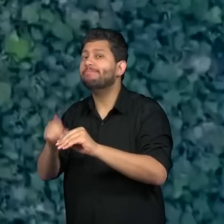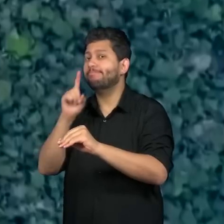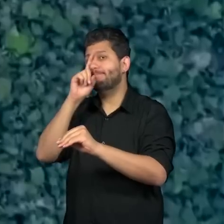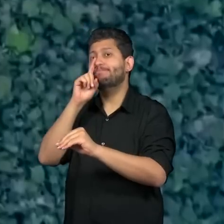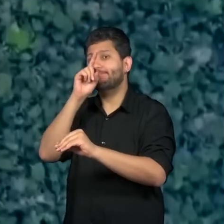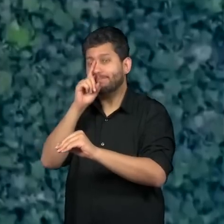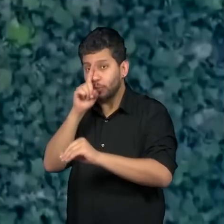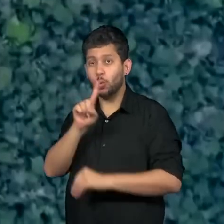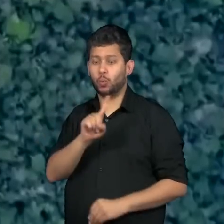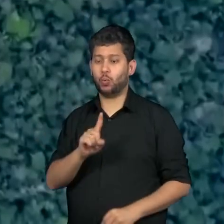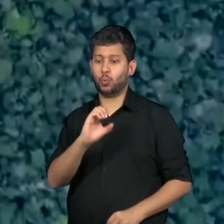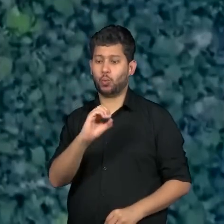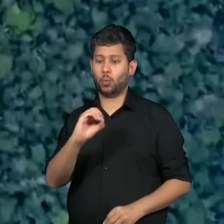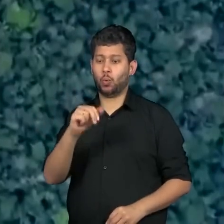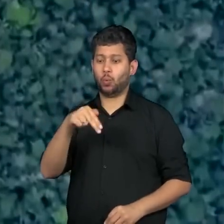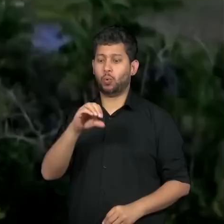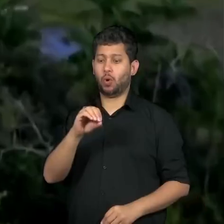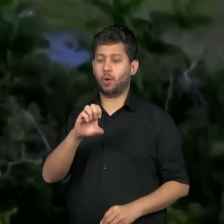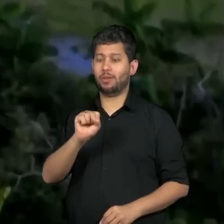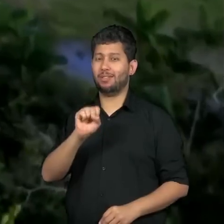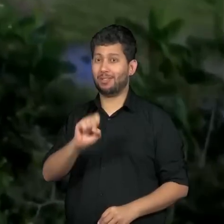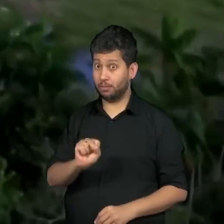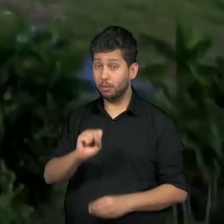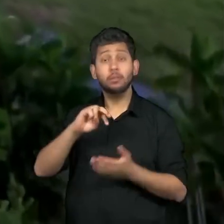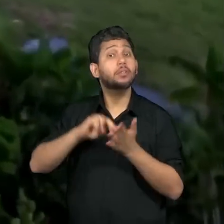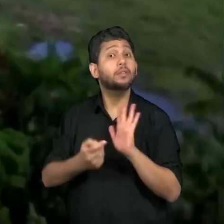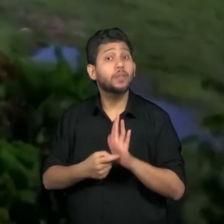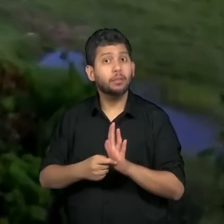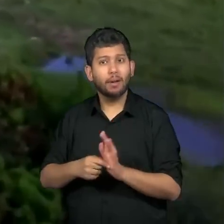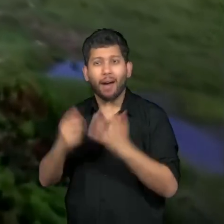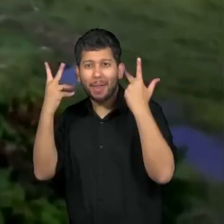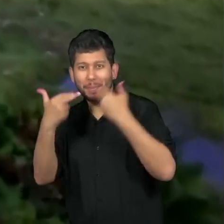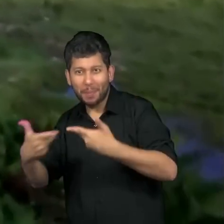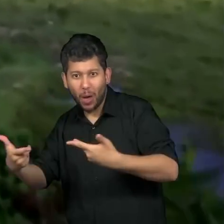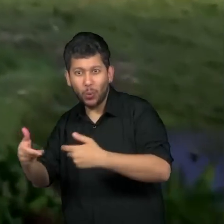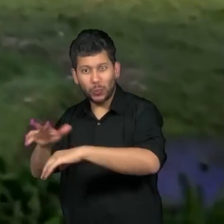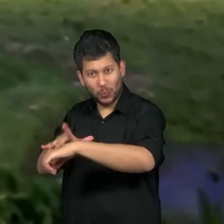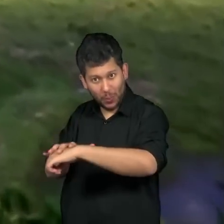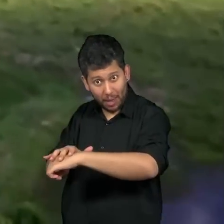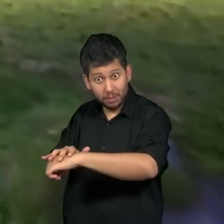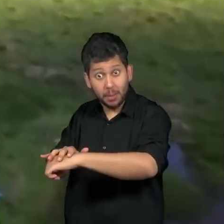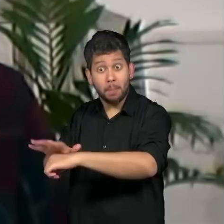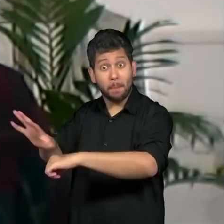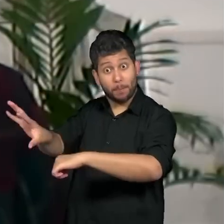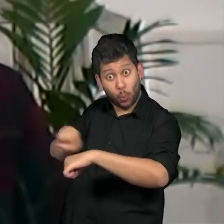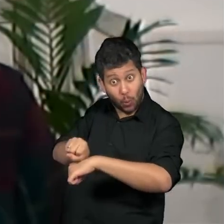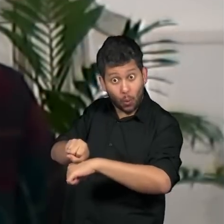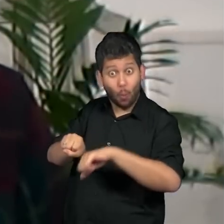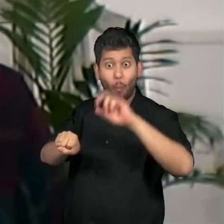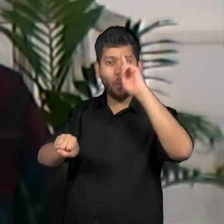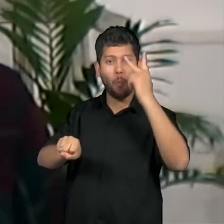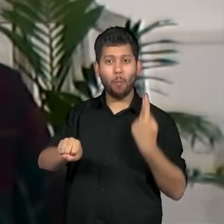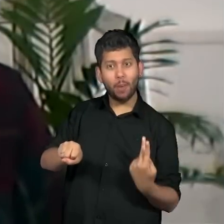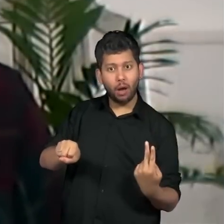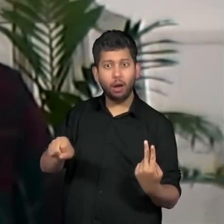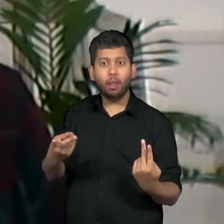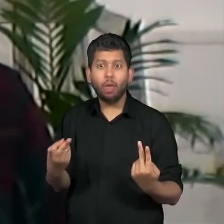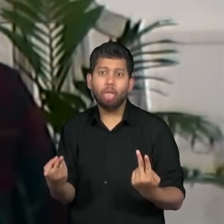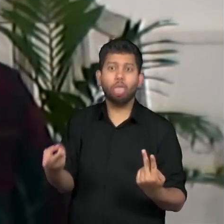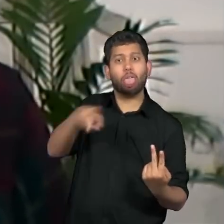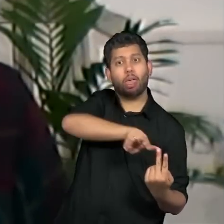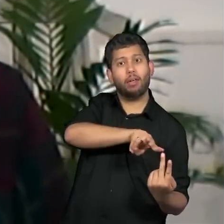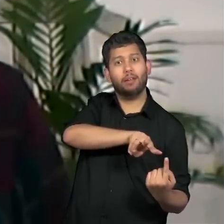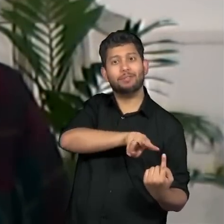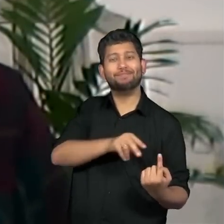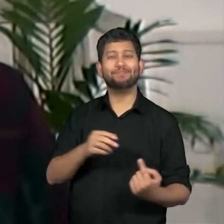de zoonoses, doenças transmitidas de animais para humanos. Quando acontece a interferência, principalmente uma